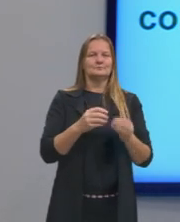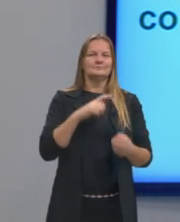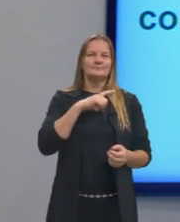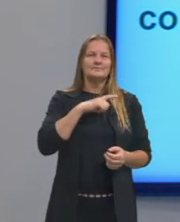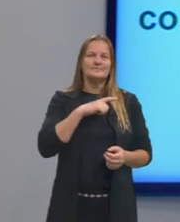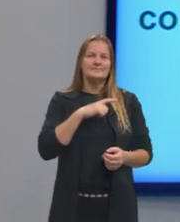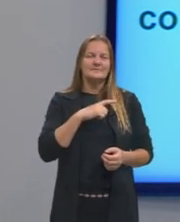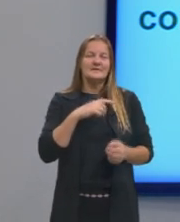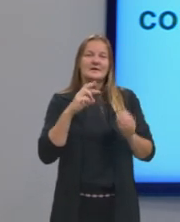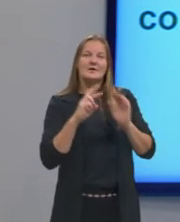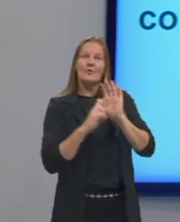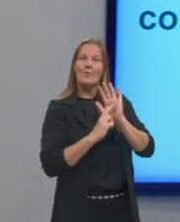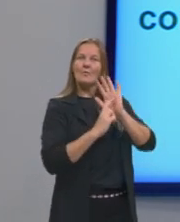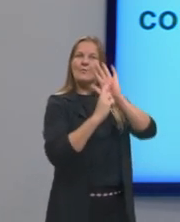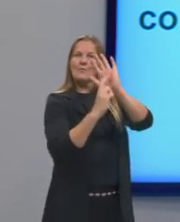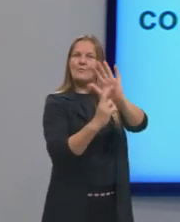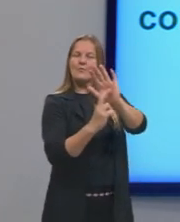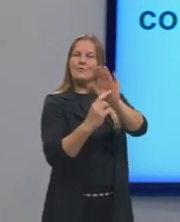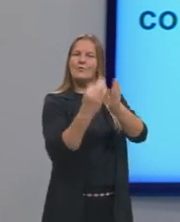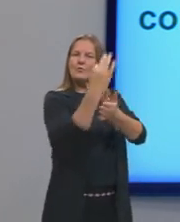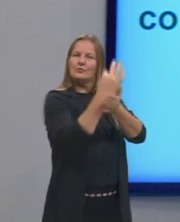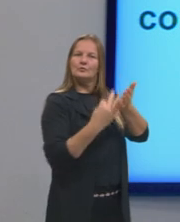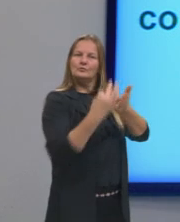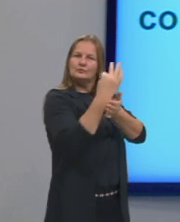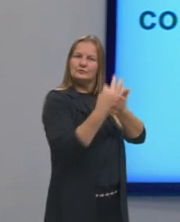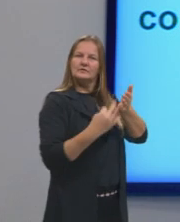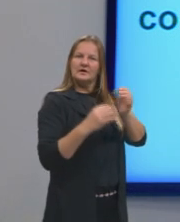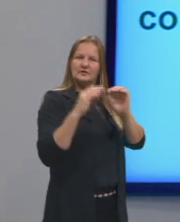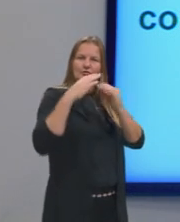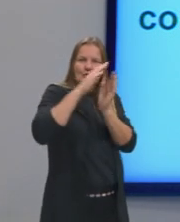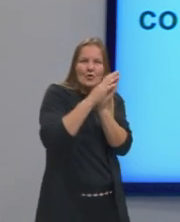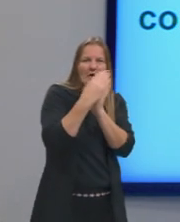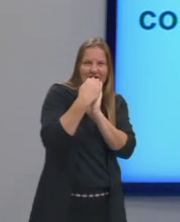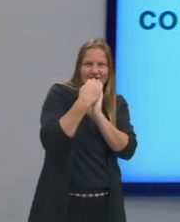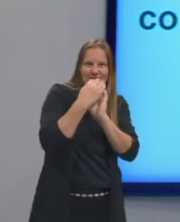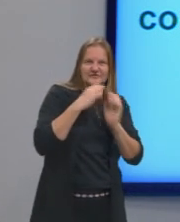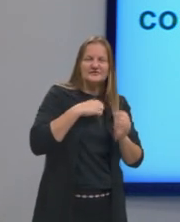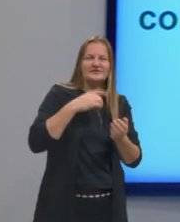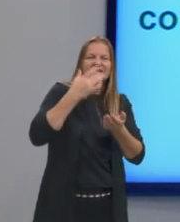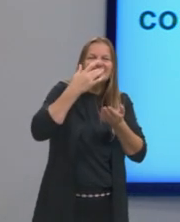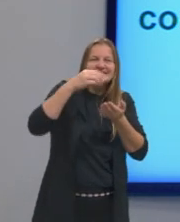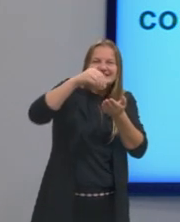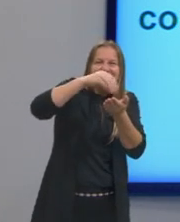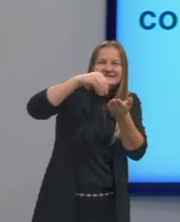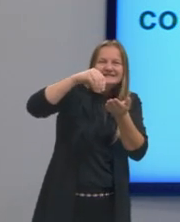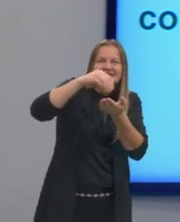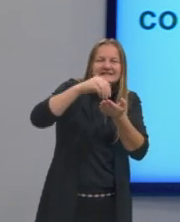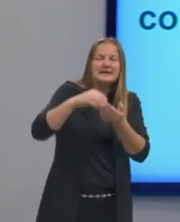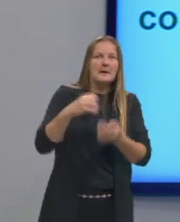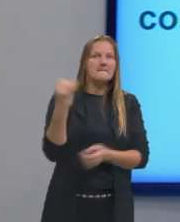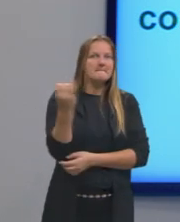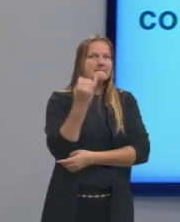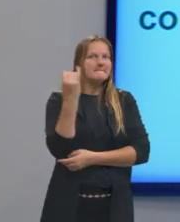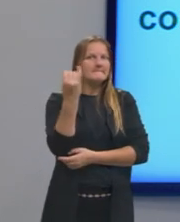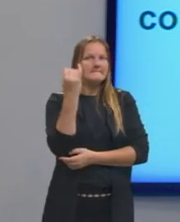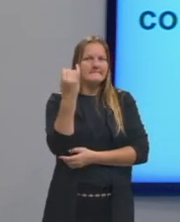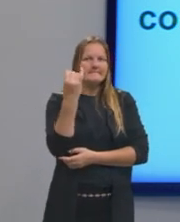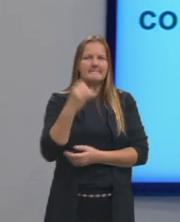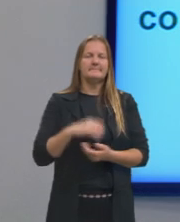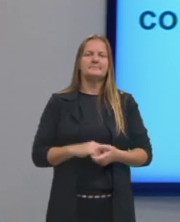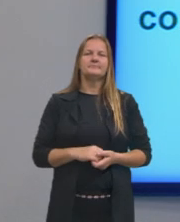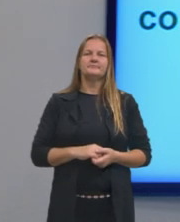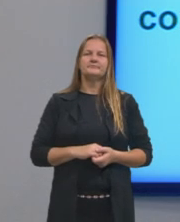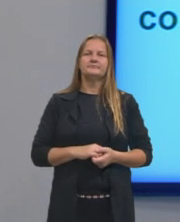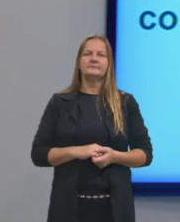que vai representar dentro lá do texto sanduíche a farinha que é o ingrediente principal para confecção